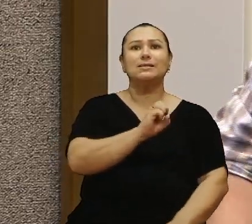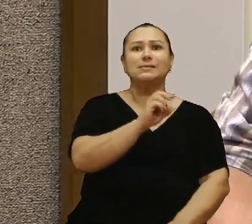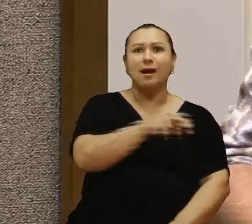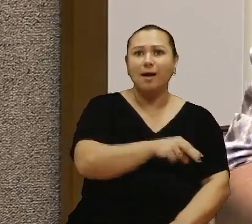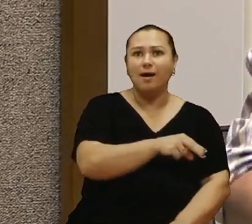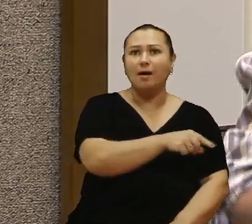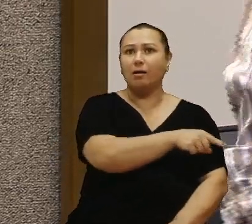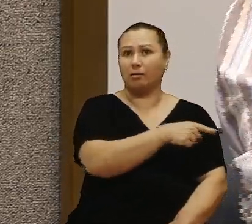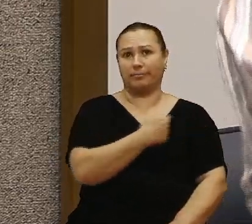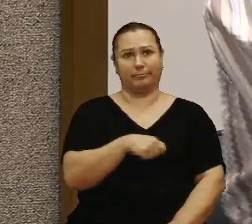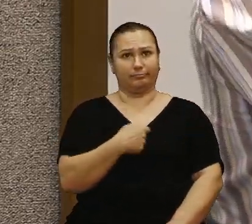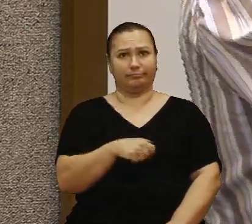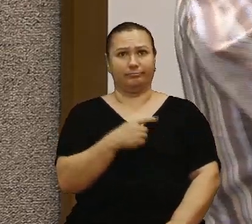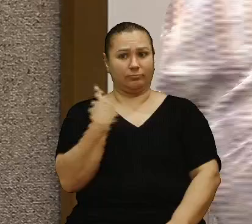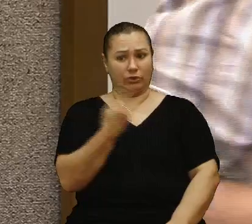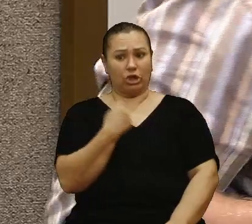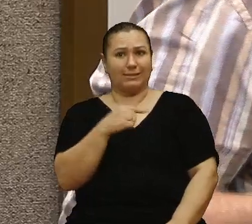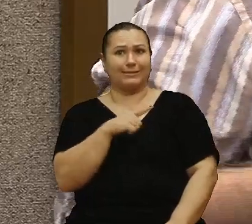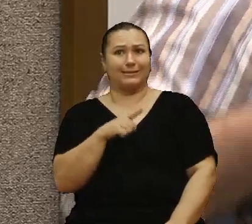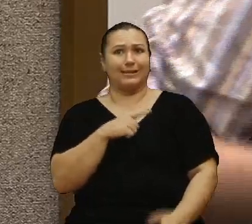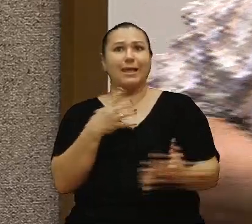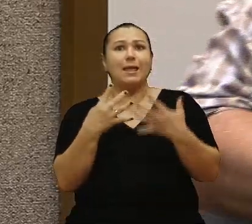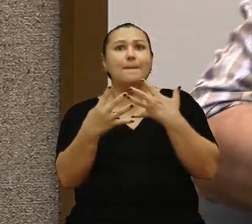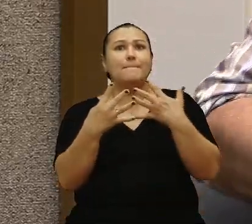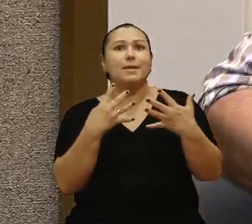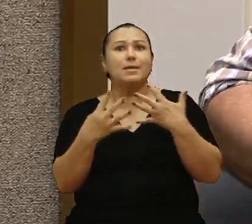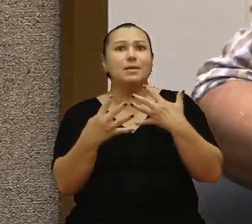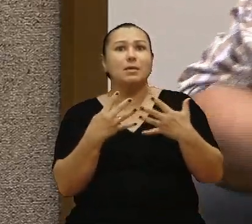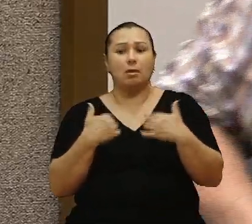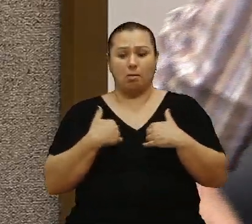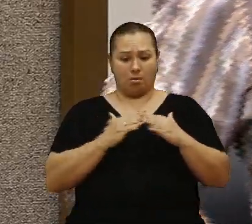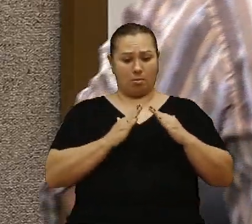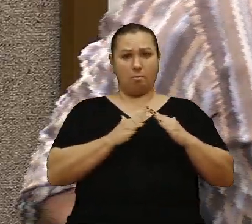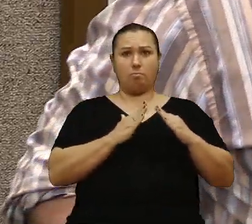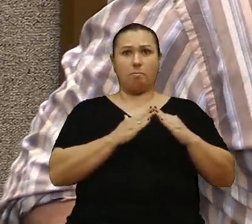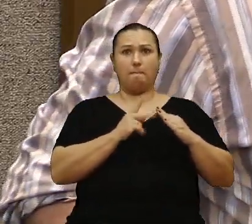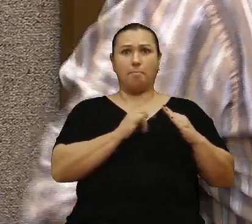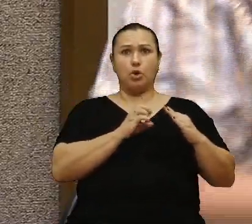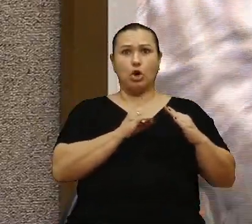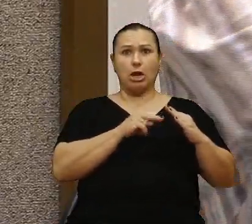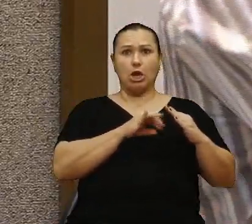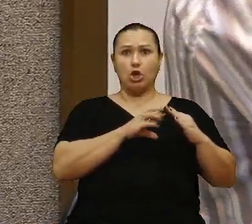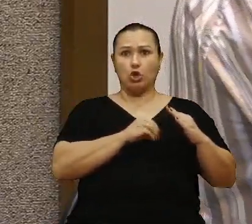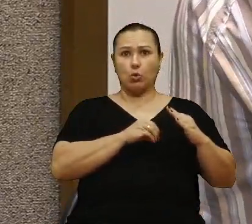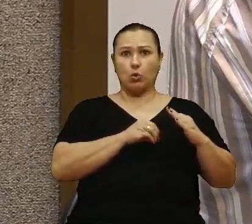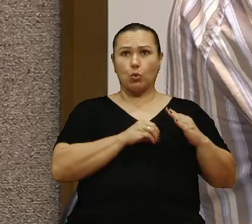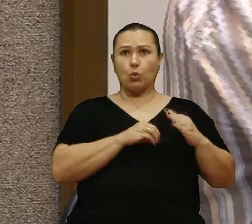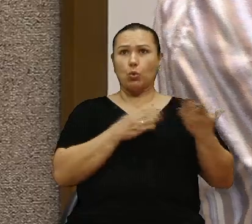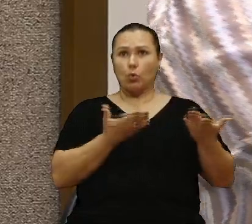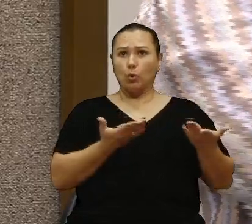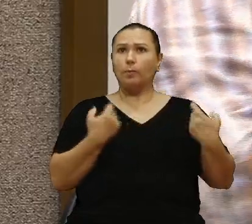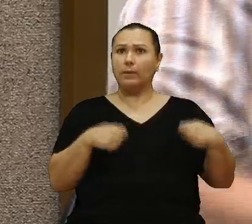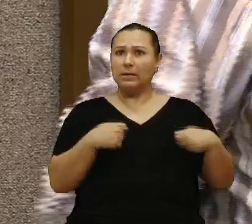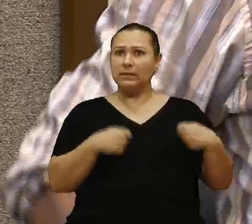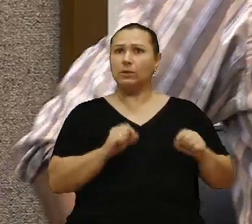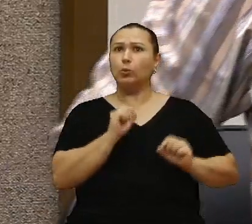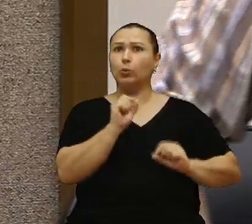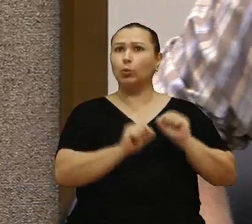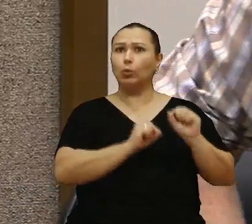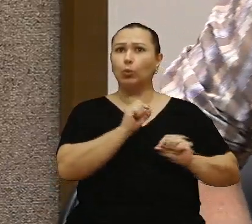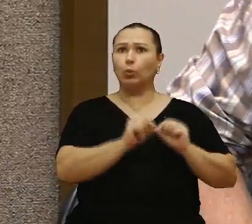para nós termos EPIs. Eu moro no Pioneiro, que o VATA é a estação